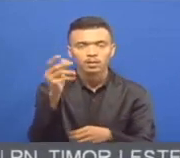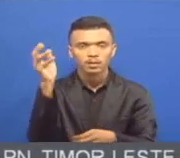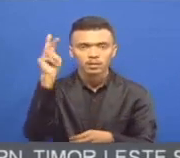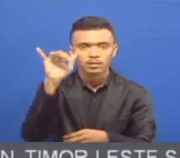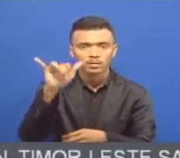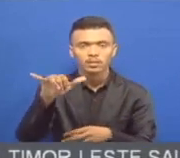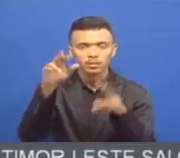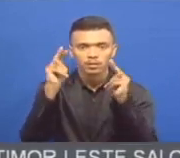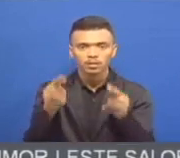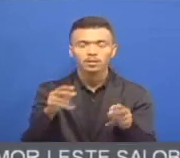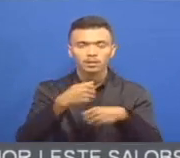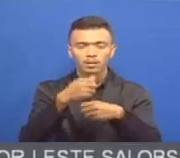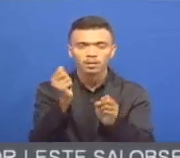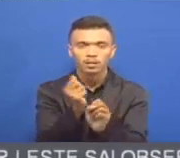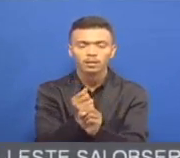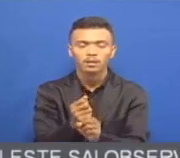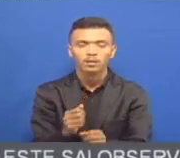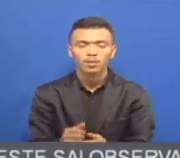halo mas ke